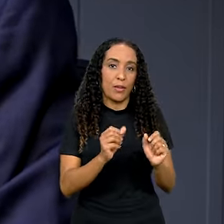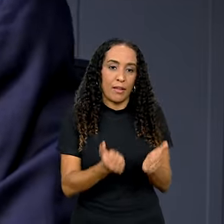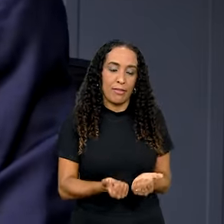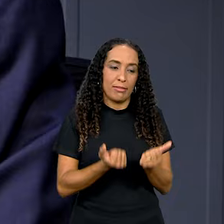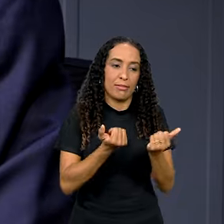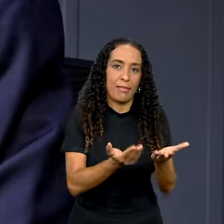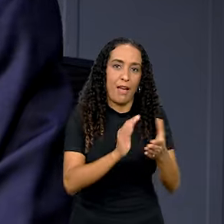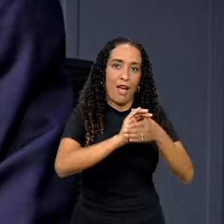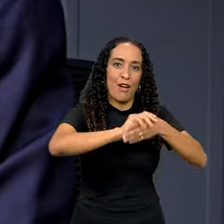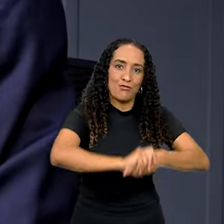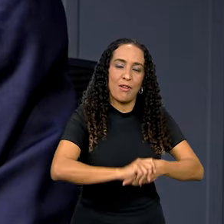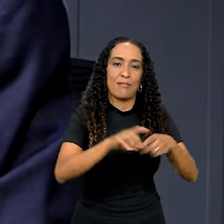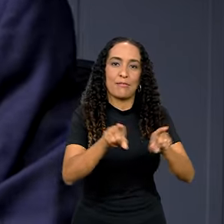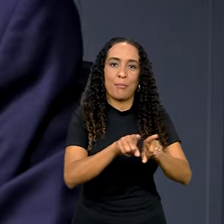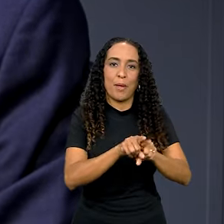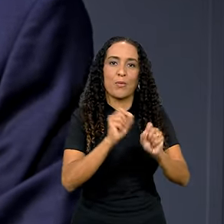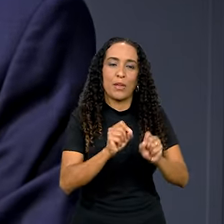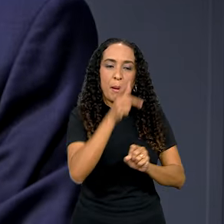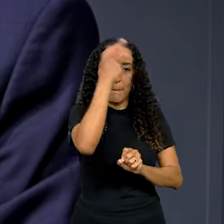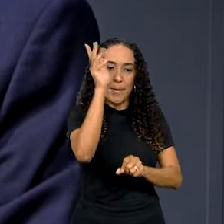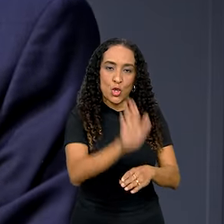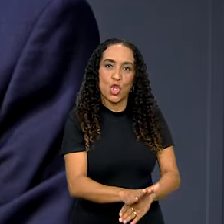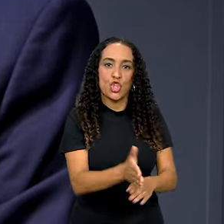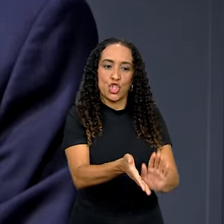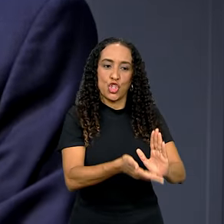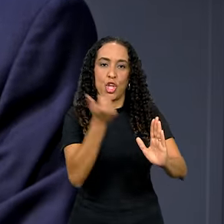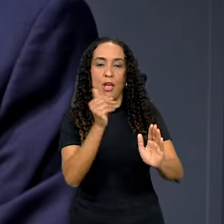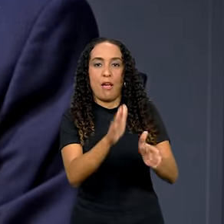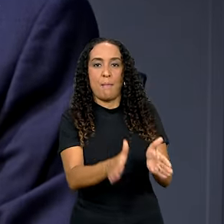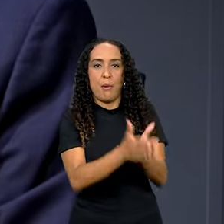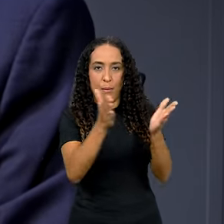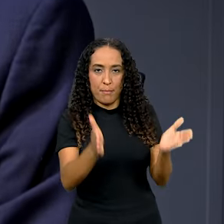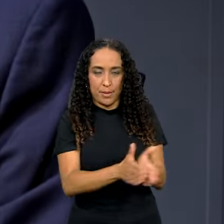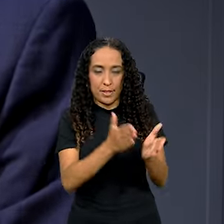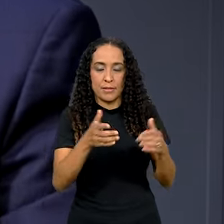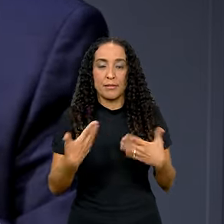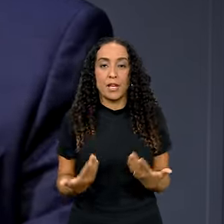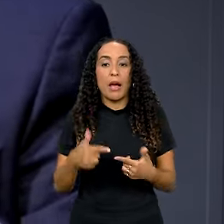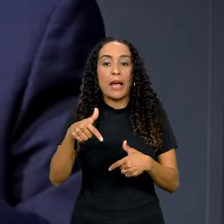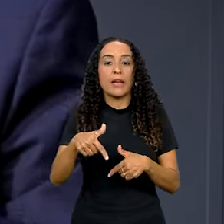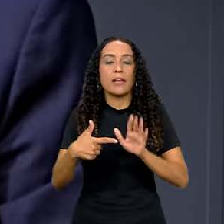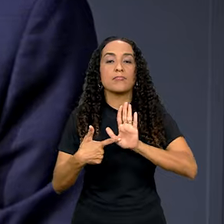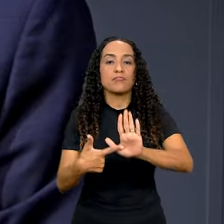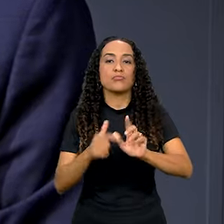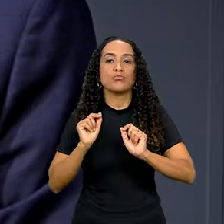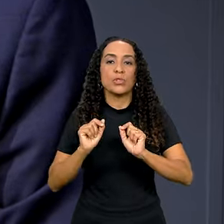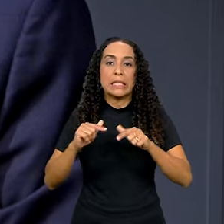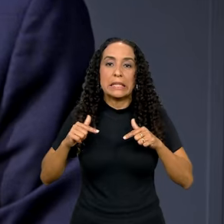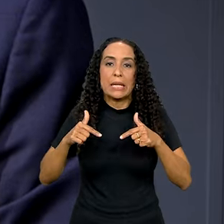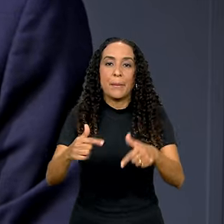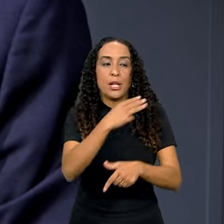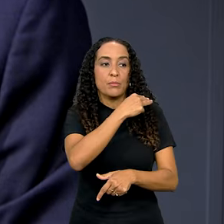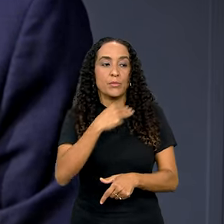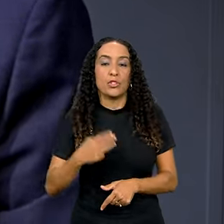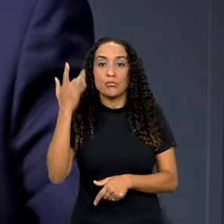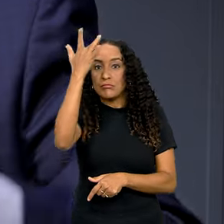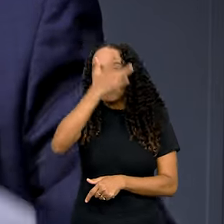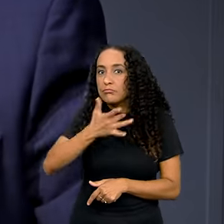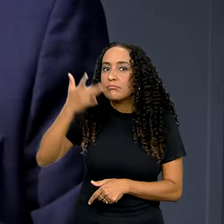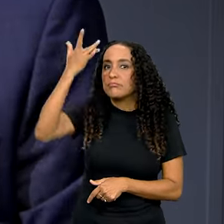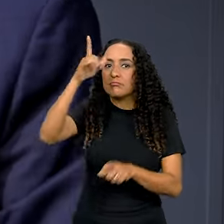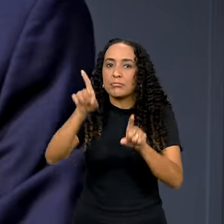lado dar a mão para tirar também da pobreza e aqui eh eu destaco sempre o trabalho do Ministro Fernando